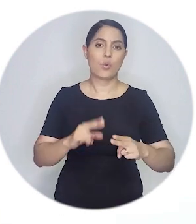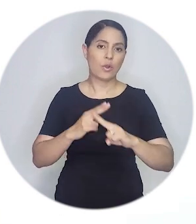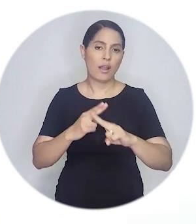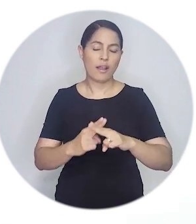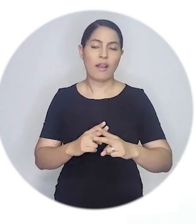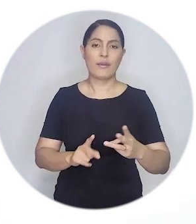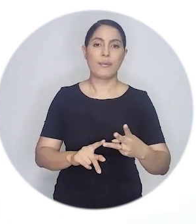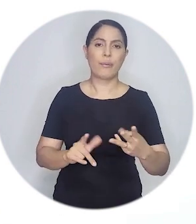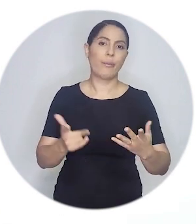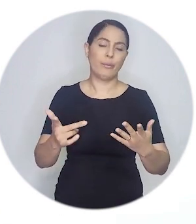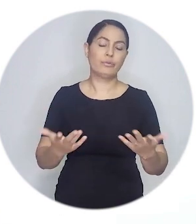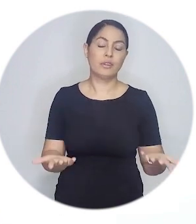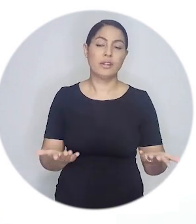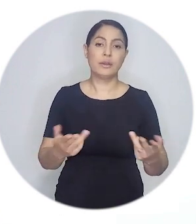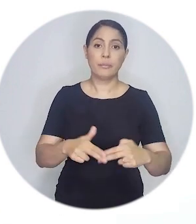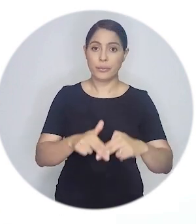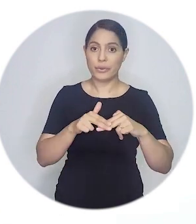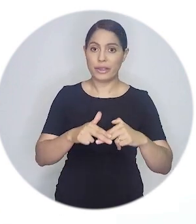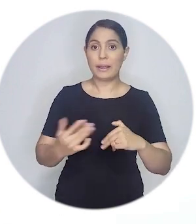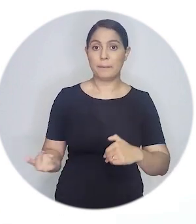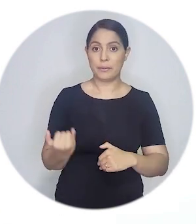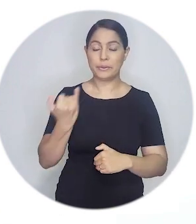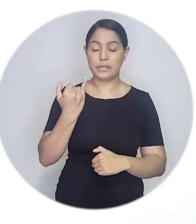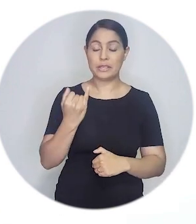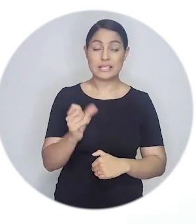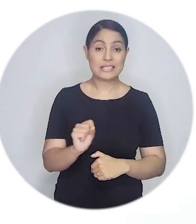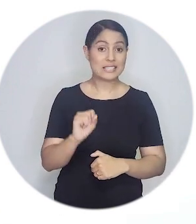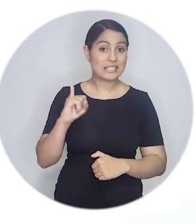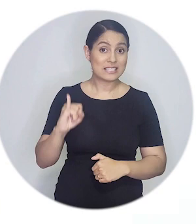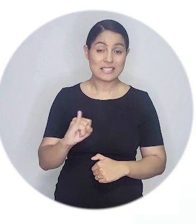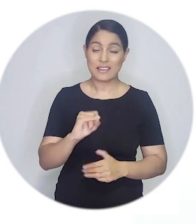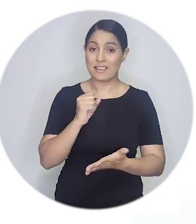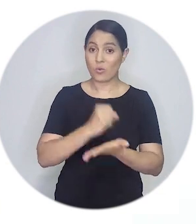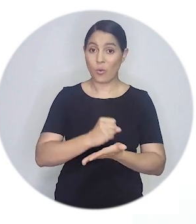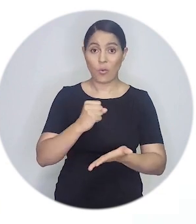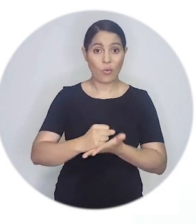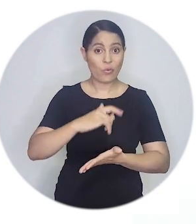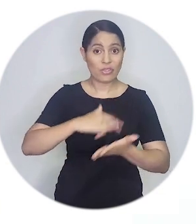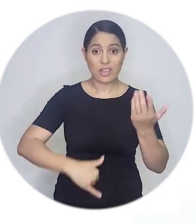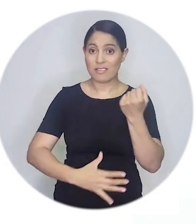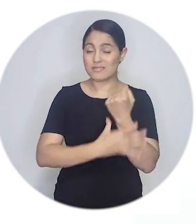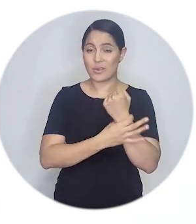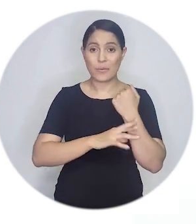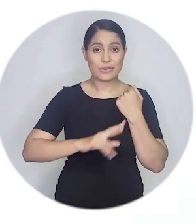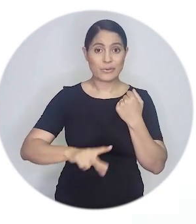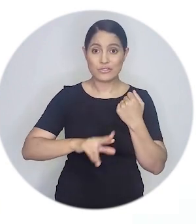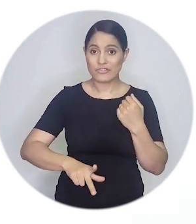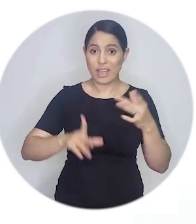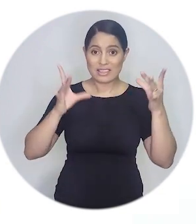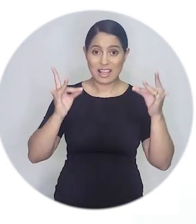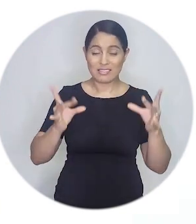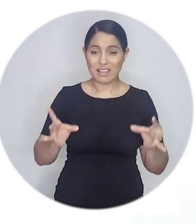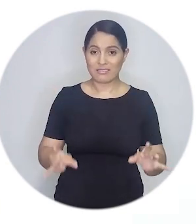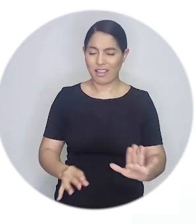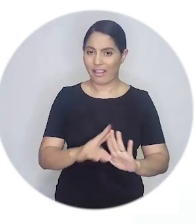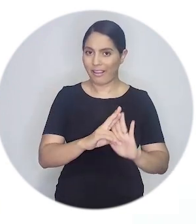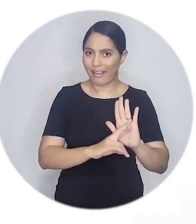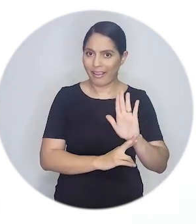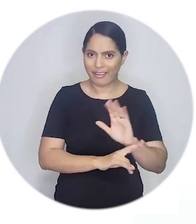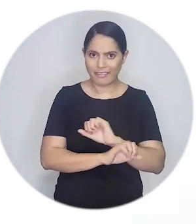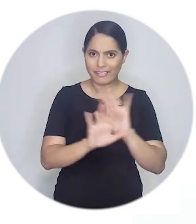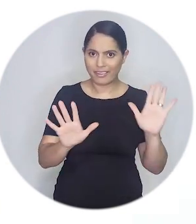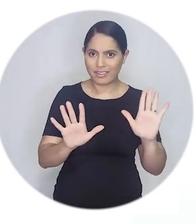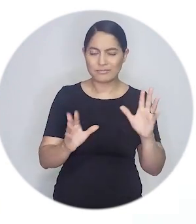BNDES, Caixa Econômica, porque é bom que se diga, né, que sem um contrato realmente seguro, com regras bem